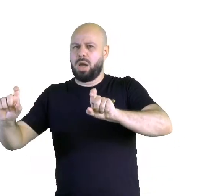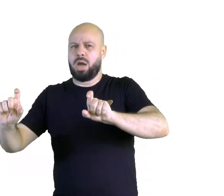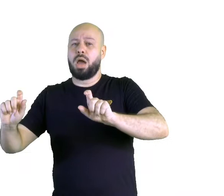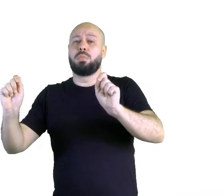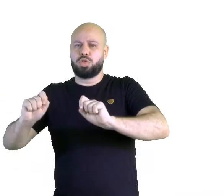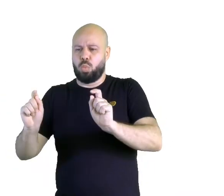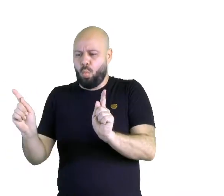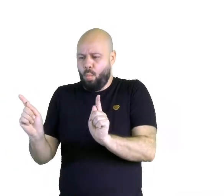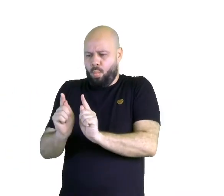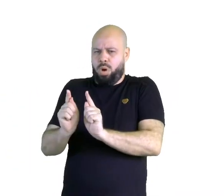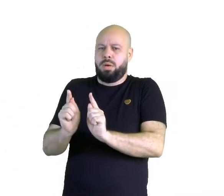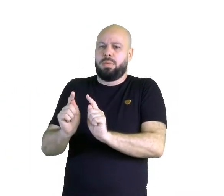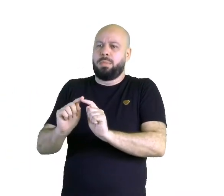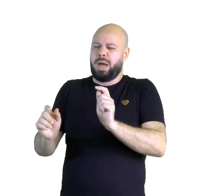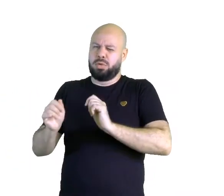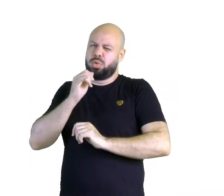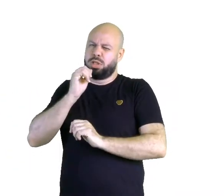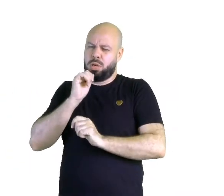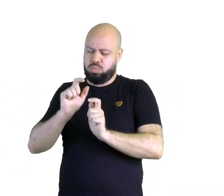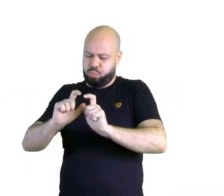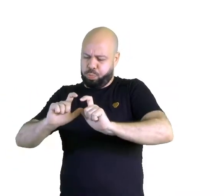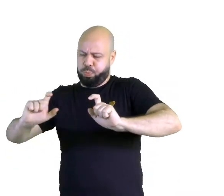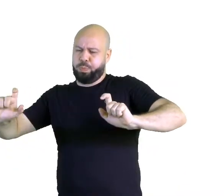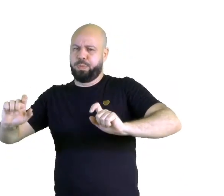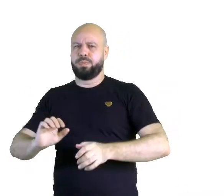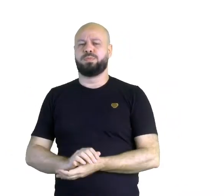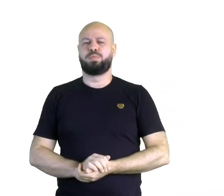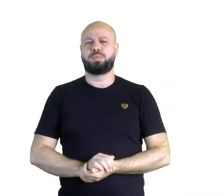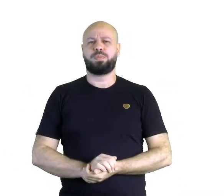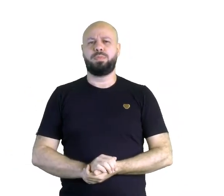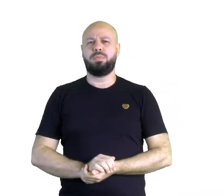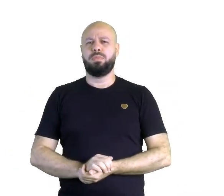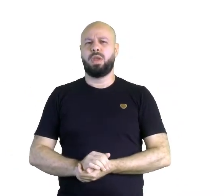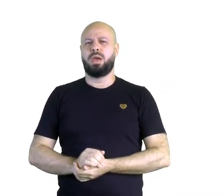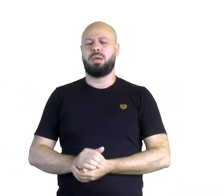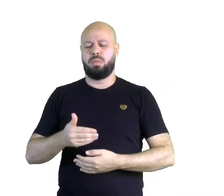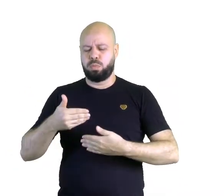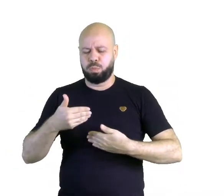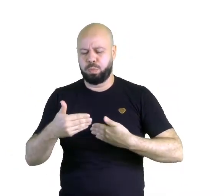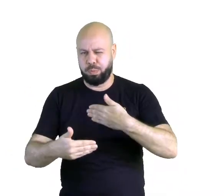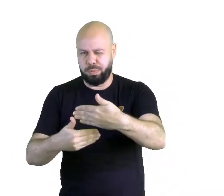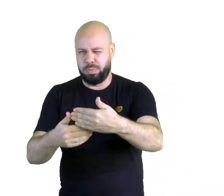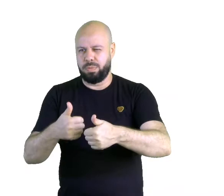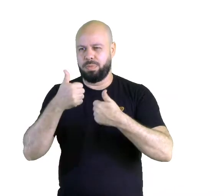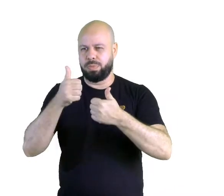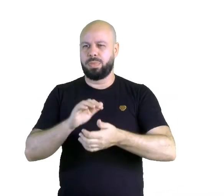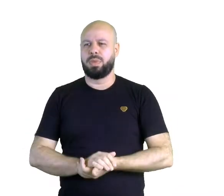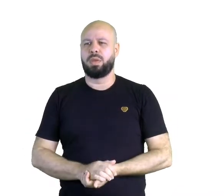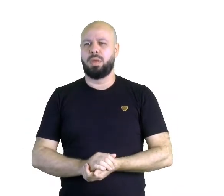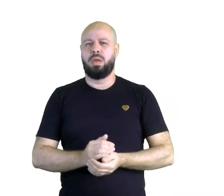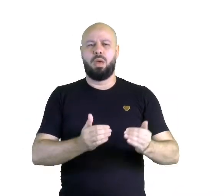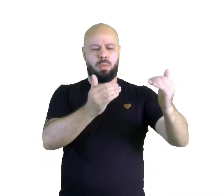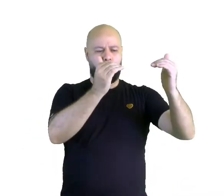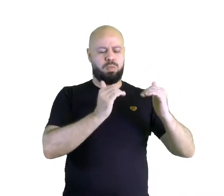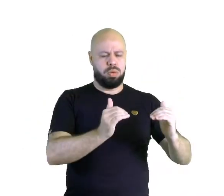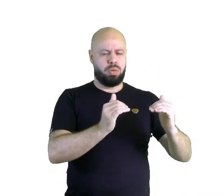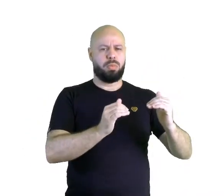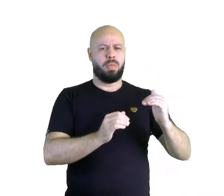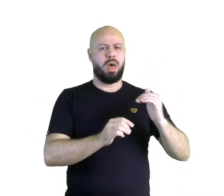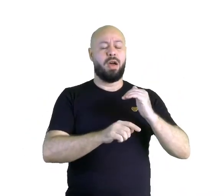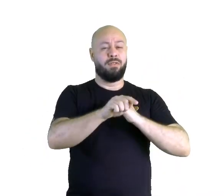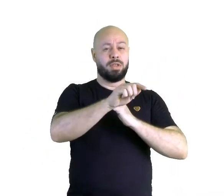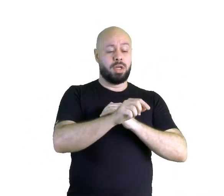contraída nesses primeiros exemplos. Como vocês podem acompanhar aí logo adiante, nós temos you ride a bicycle, né?